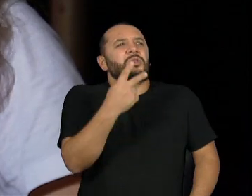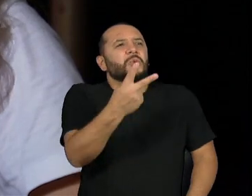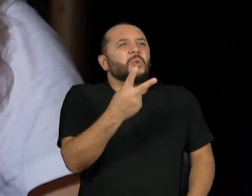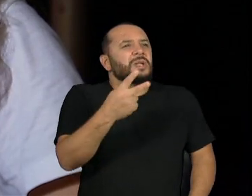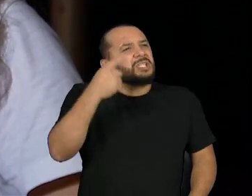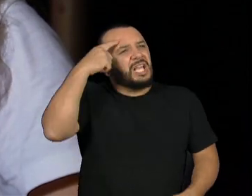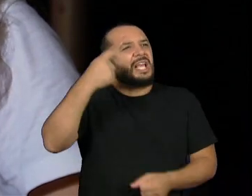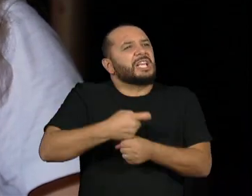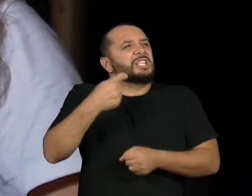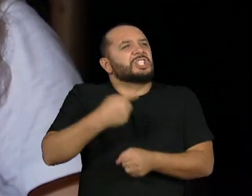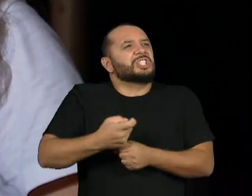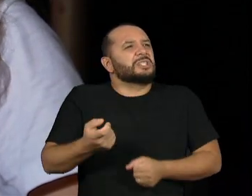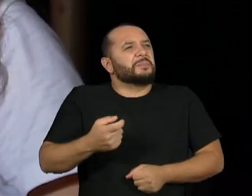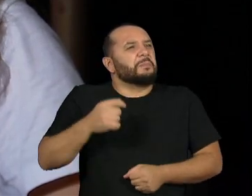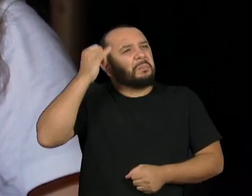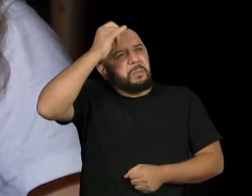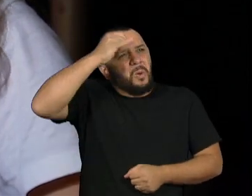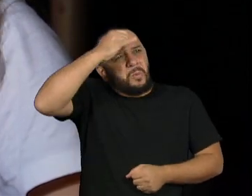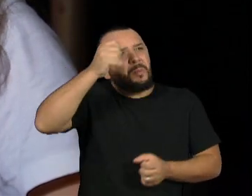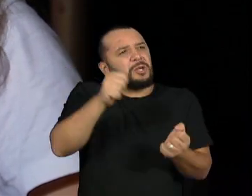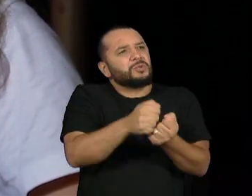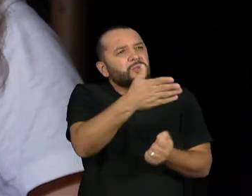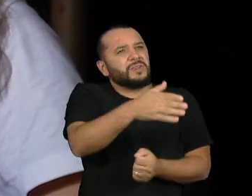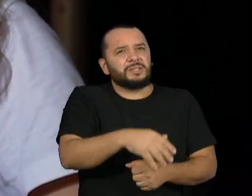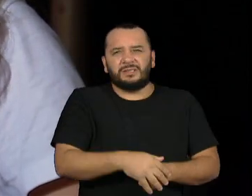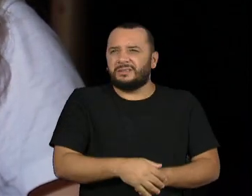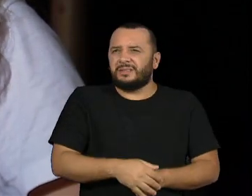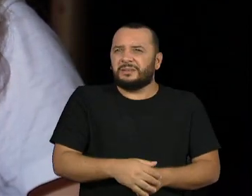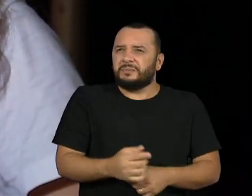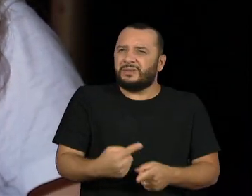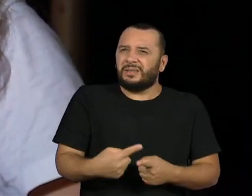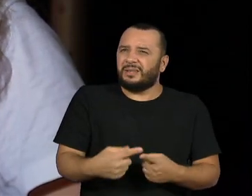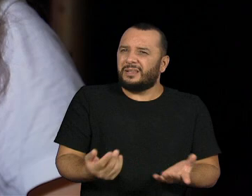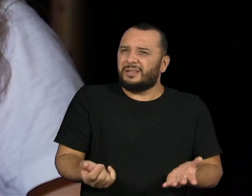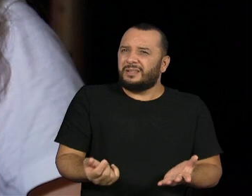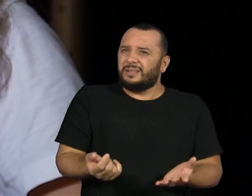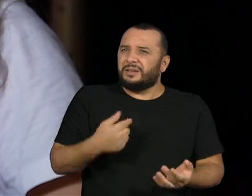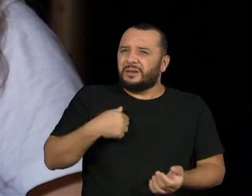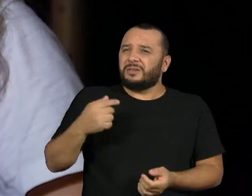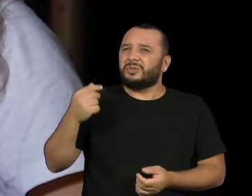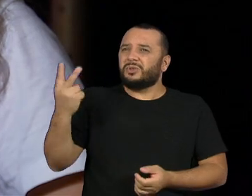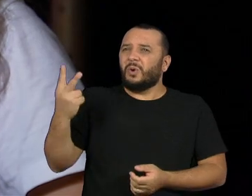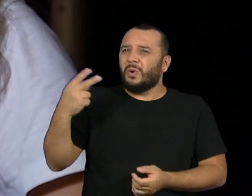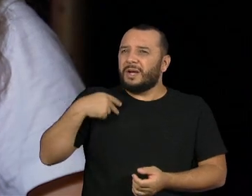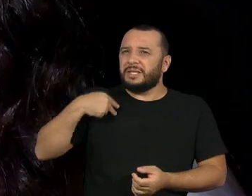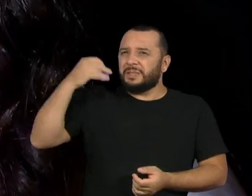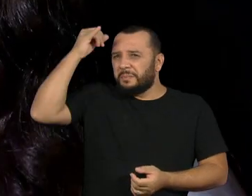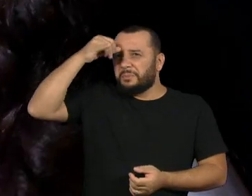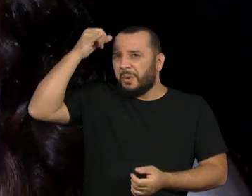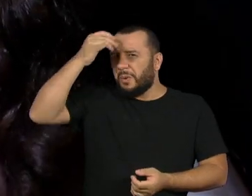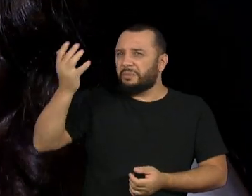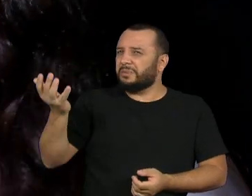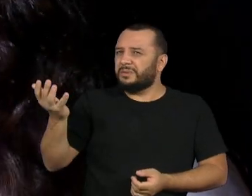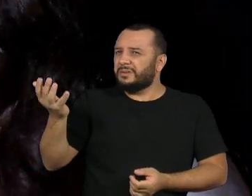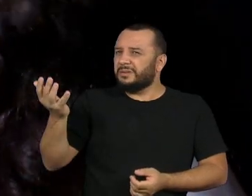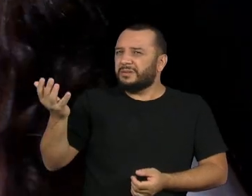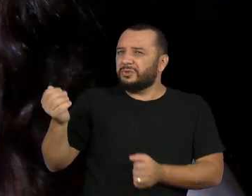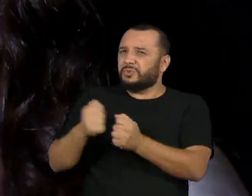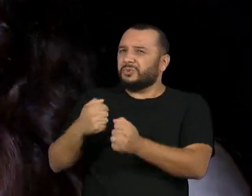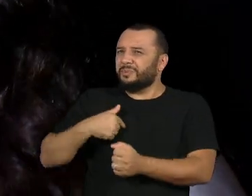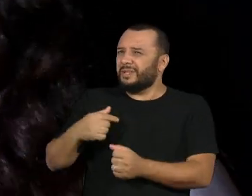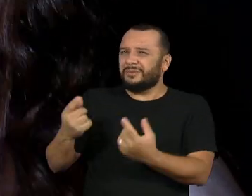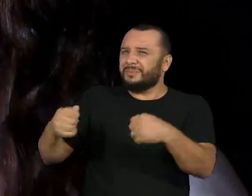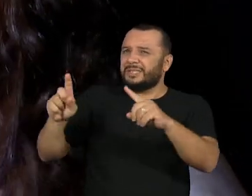você? Aí eu fiquei meio assustada e falei: mas vovó, se eu posso ir com 2 idiotas, eu também posso ir comigo. Aí ela falou: acho